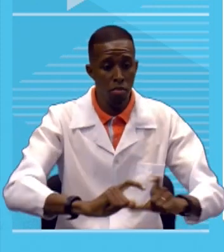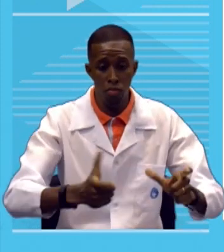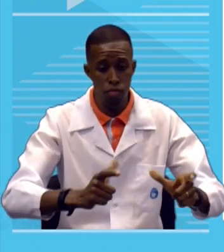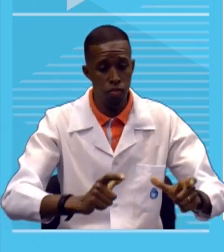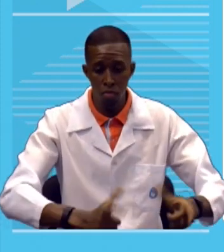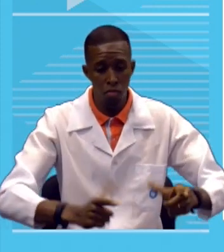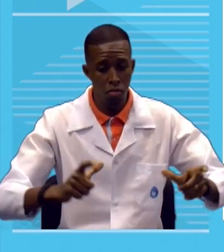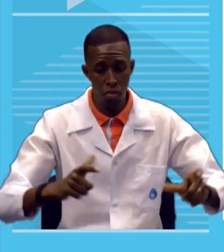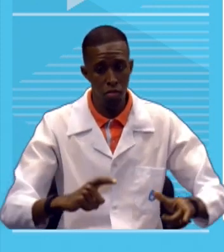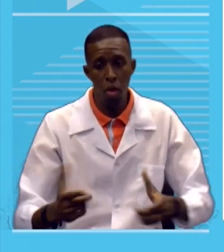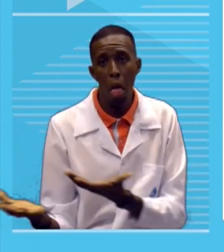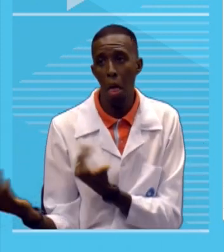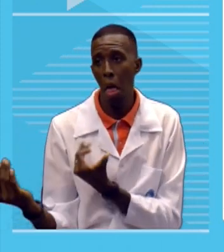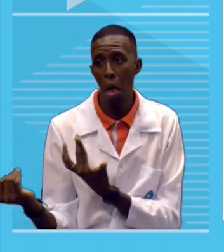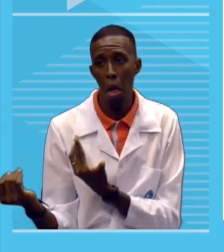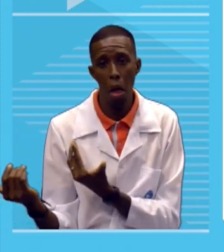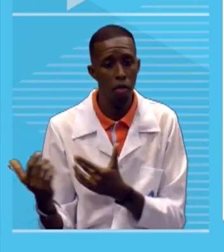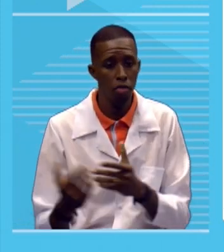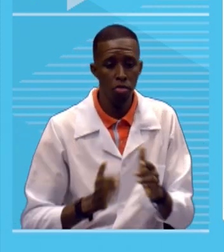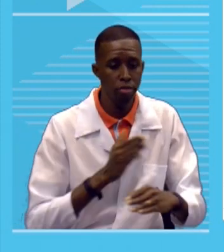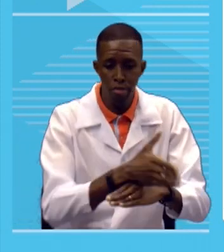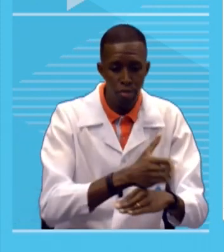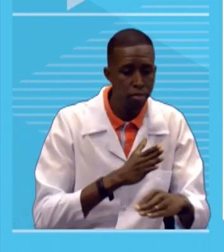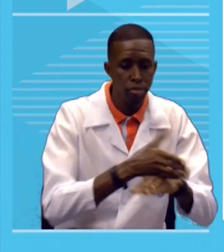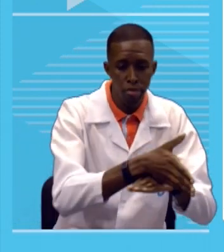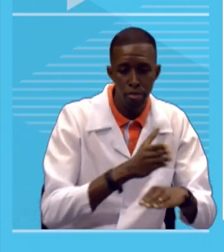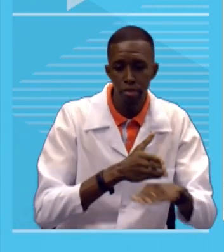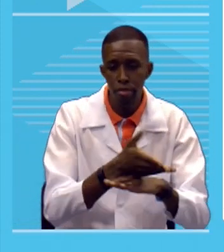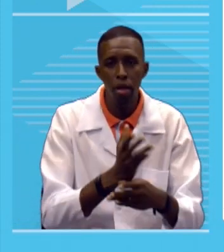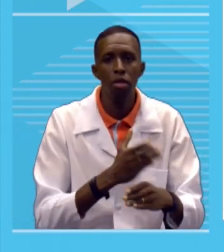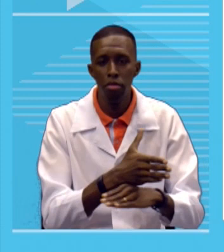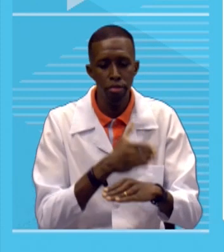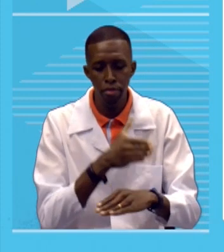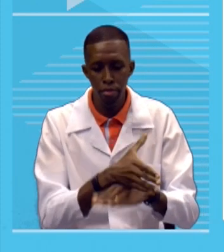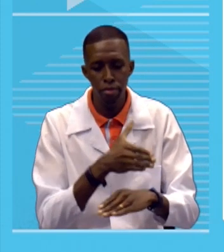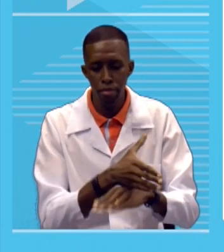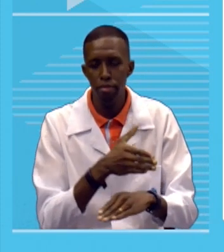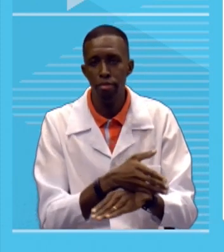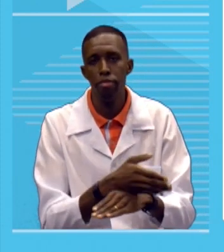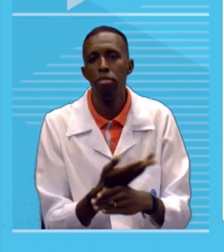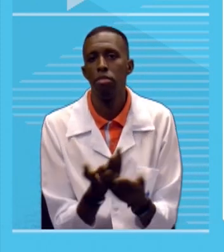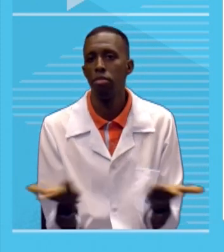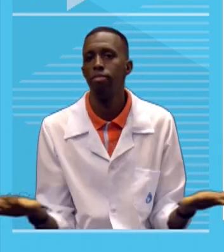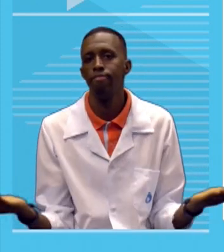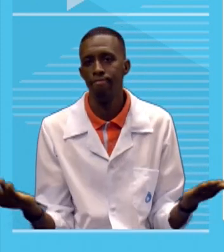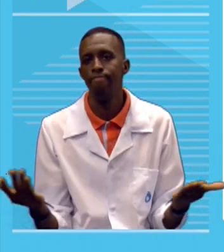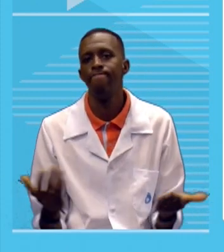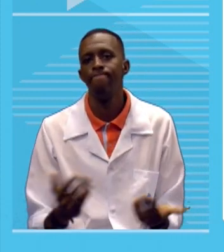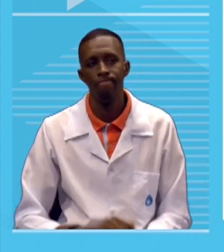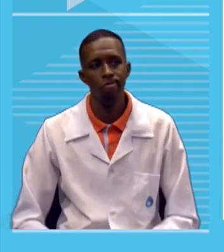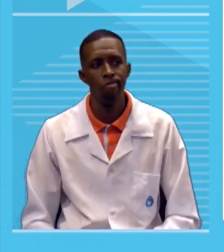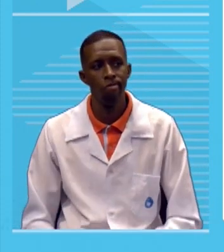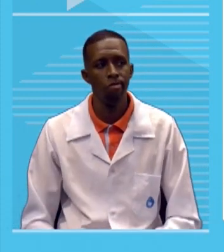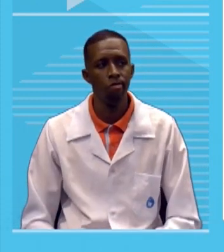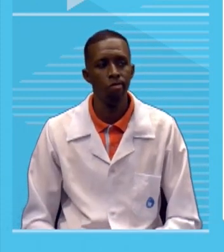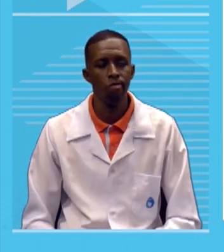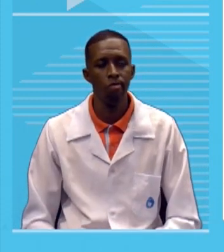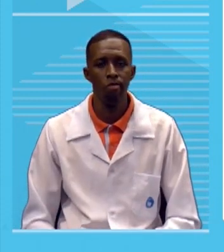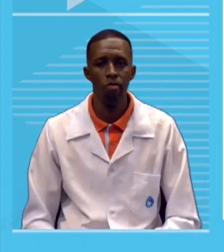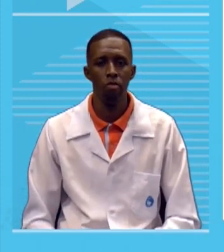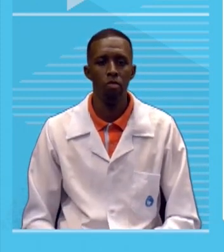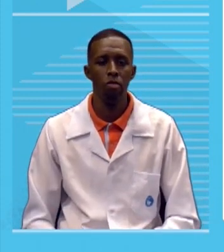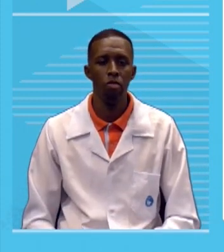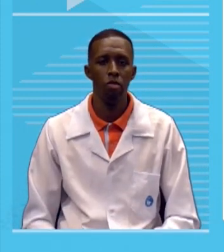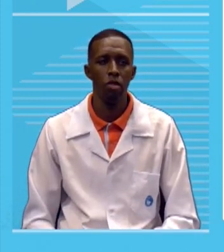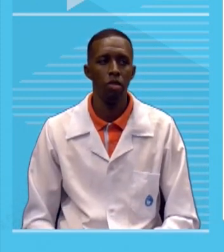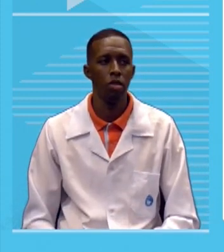uma ciência e a gente precisa de fonte, né, de dados científicos para poder falar qualquer coisa. Outro ponto aqui